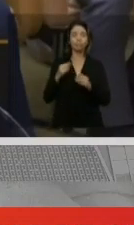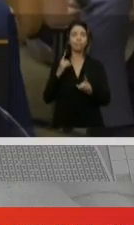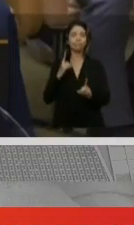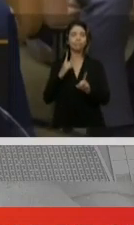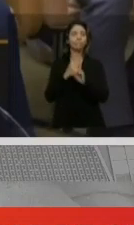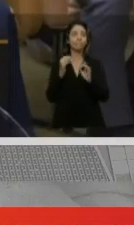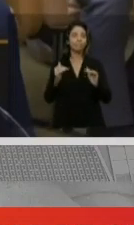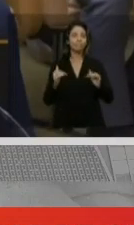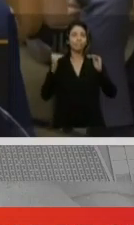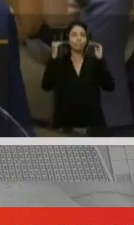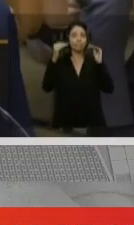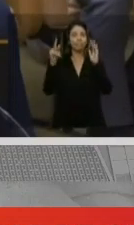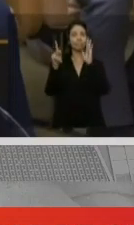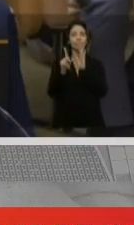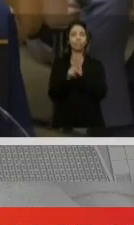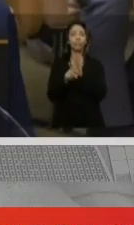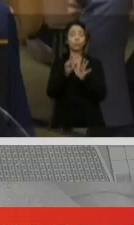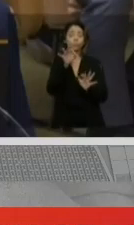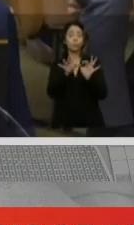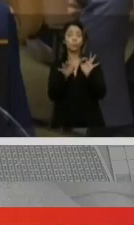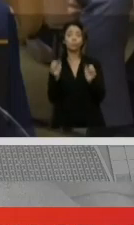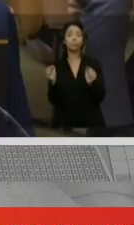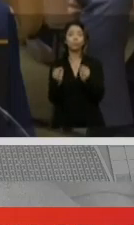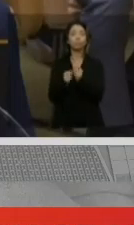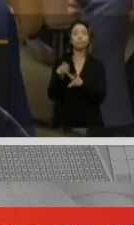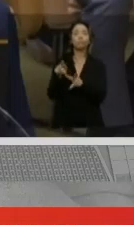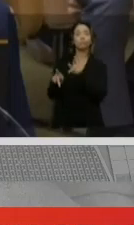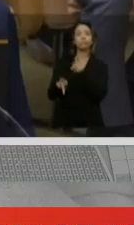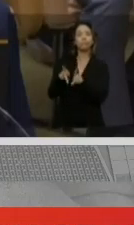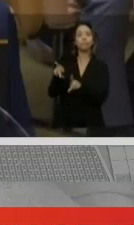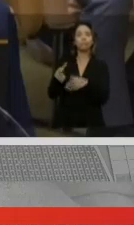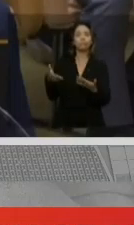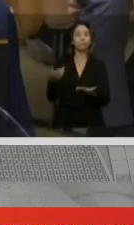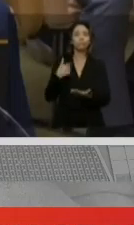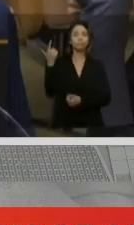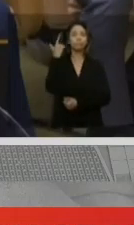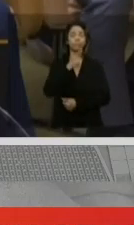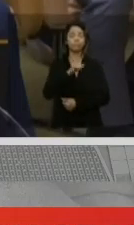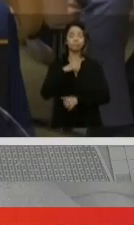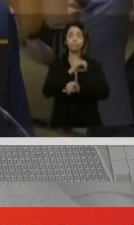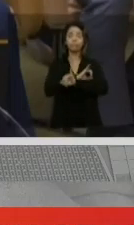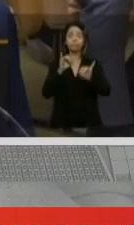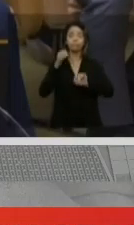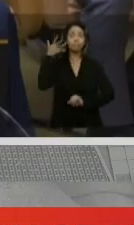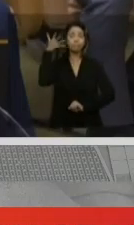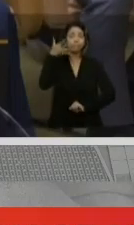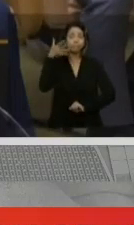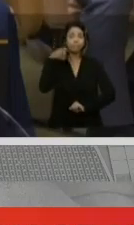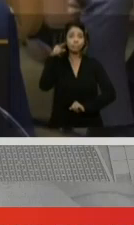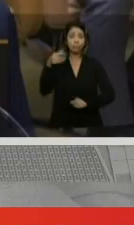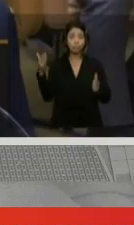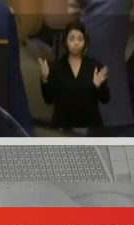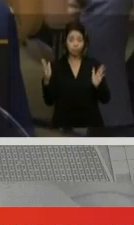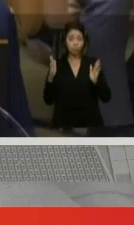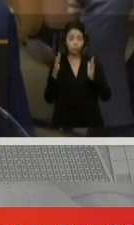que reconhece em si mesmo, em seu próprio desenho, a imperfeição da política e dos seres humanos